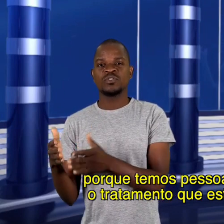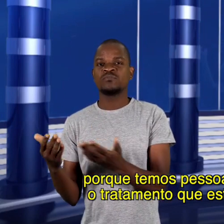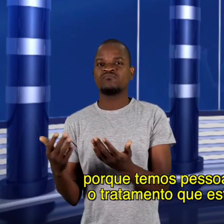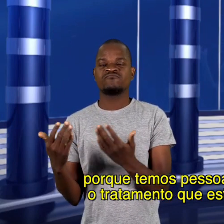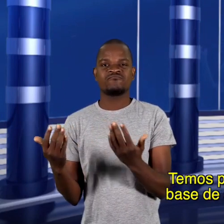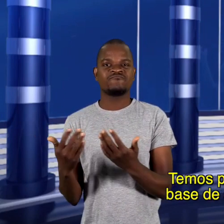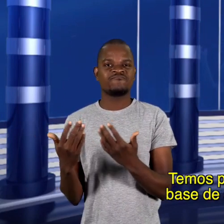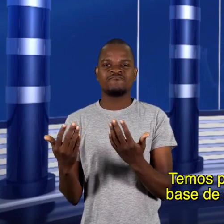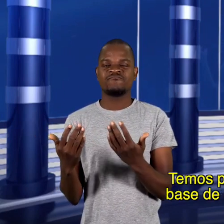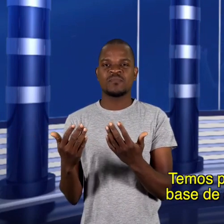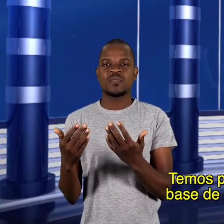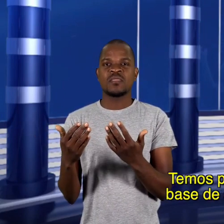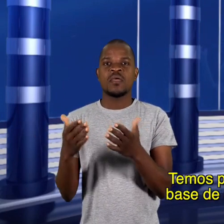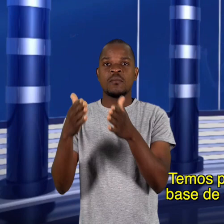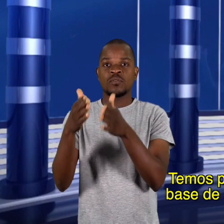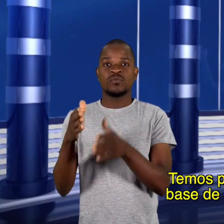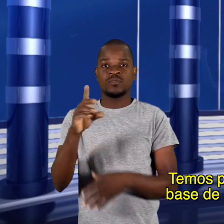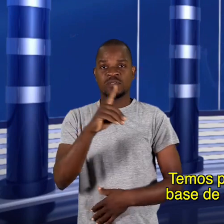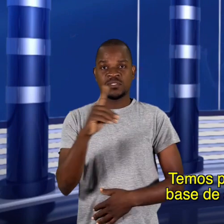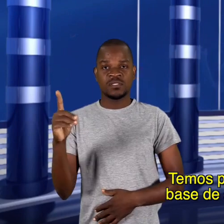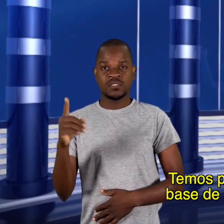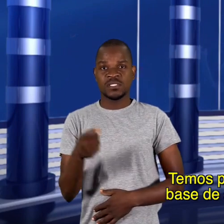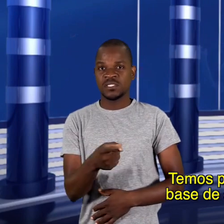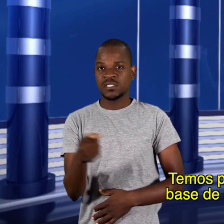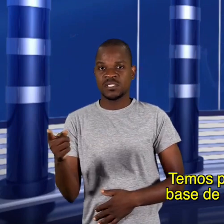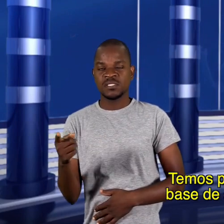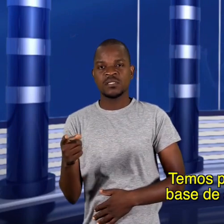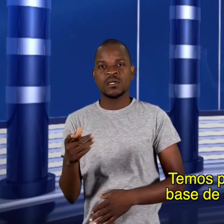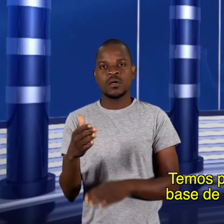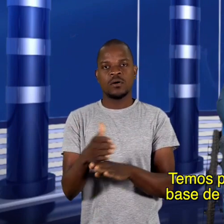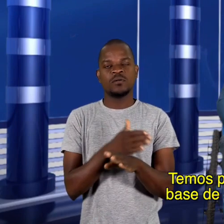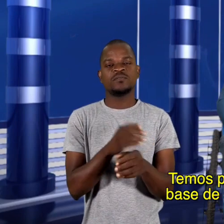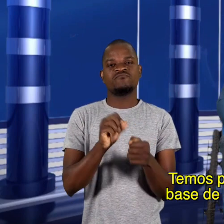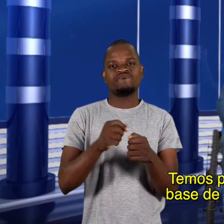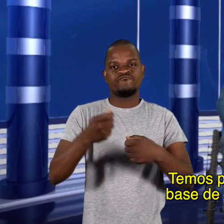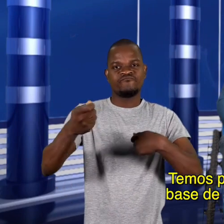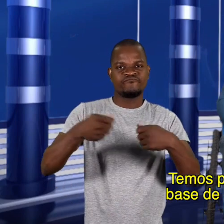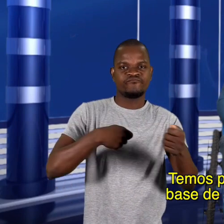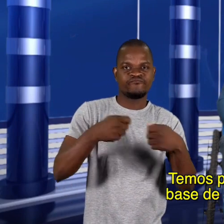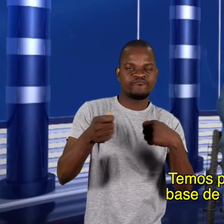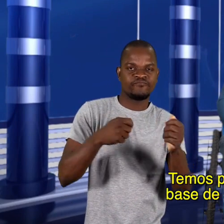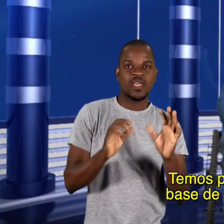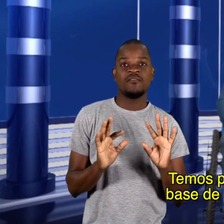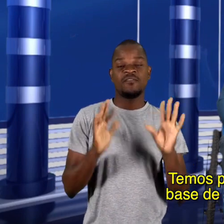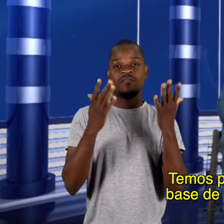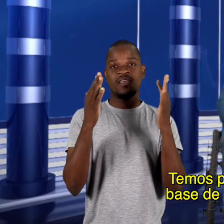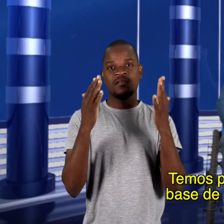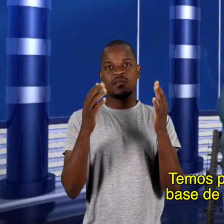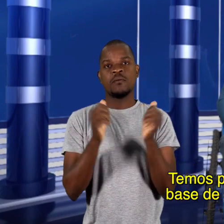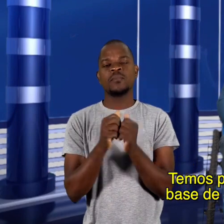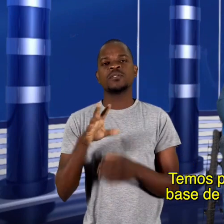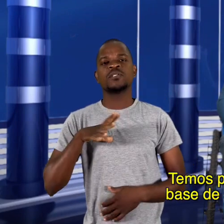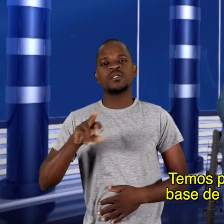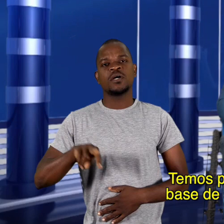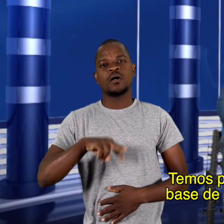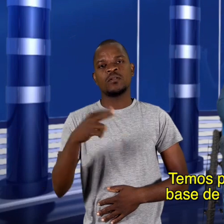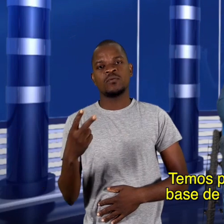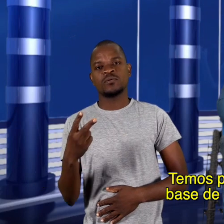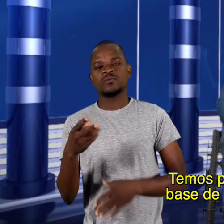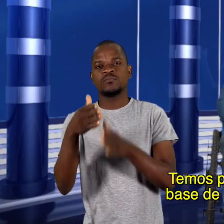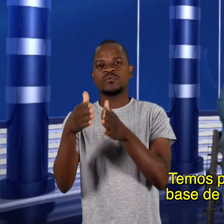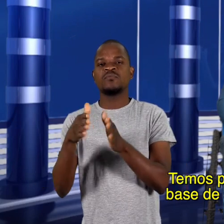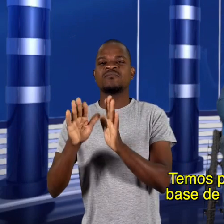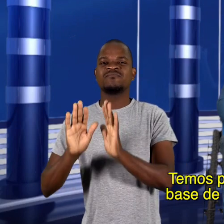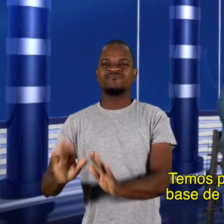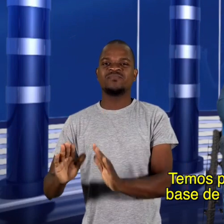Saúde. Temos pessoas com deficiência que a sua base de sobrevivência era negócio e outros mesmo sem